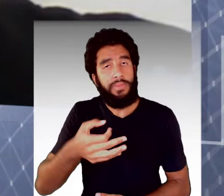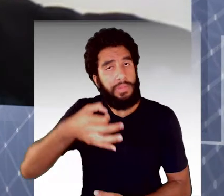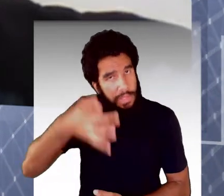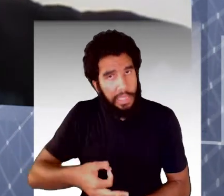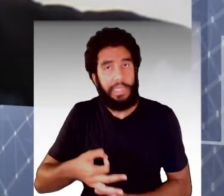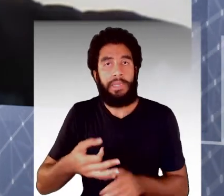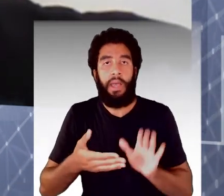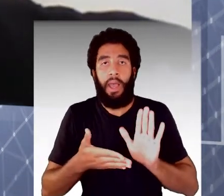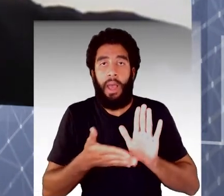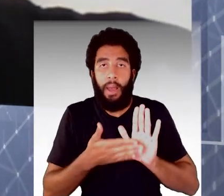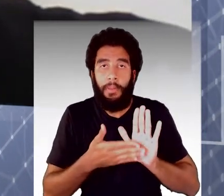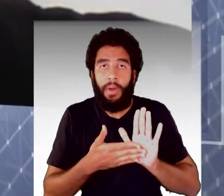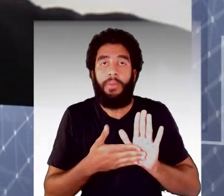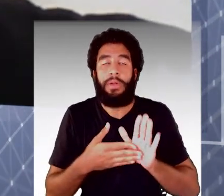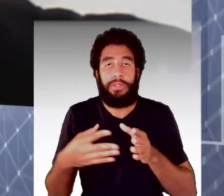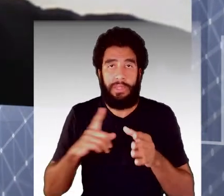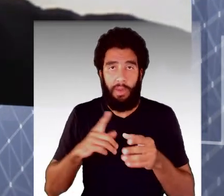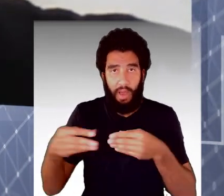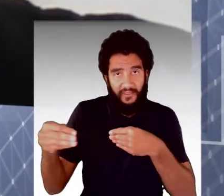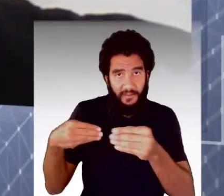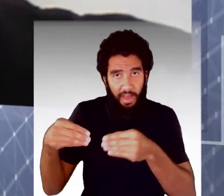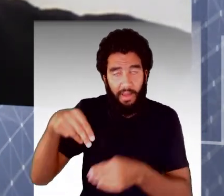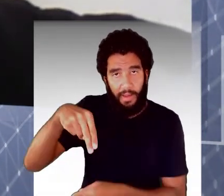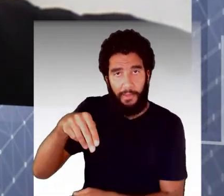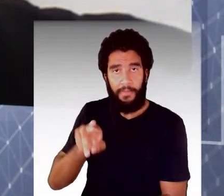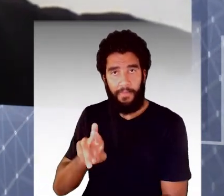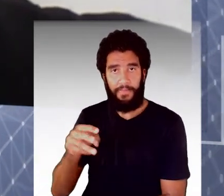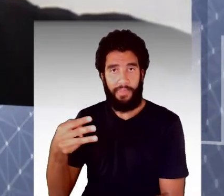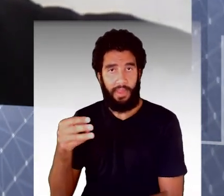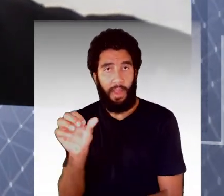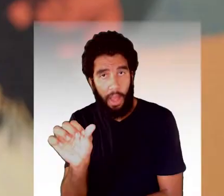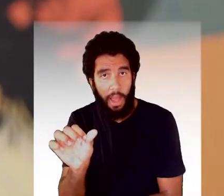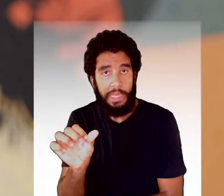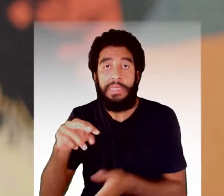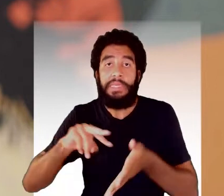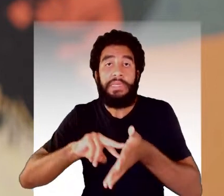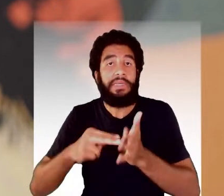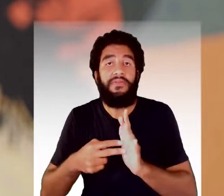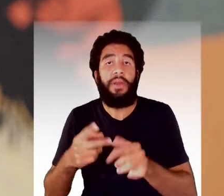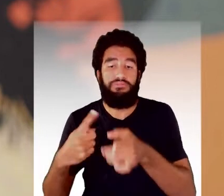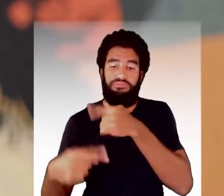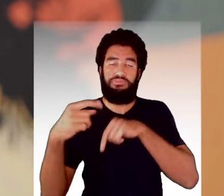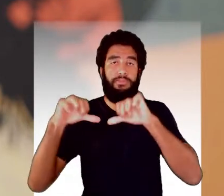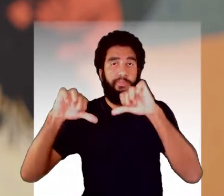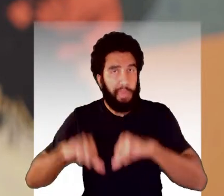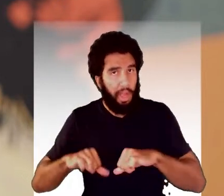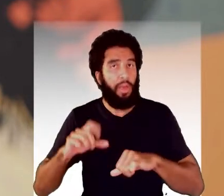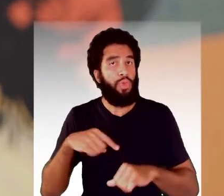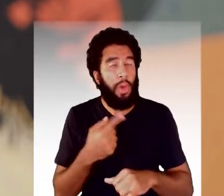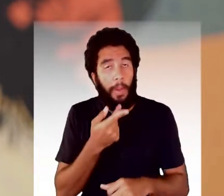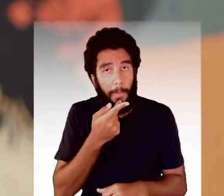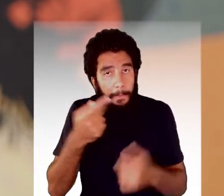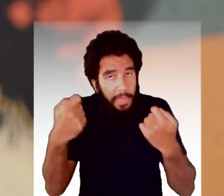NR36 é um retrocesso que a gente precisa ter firmeza para combatê-la. Doutor, e no cenário internacional, o